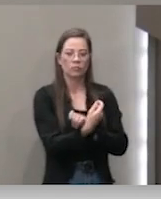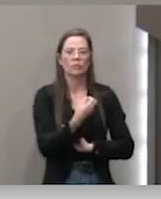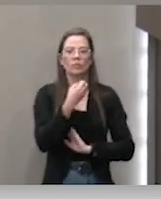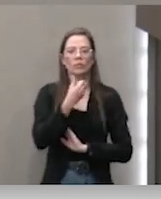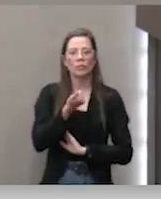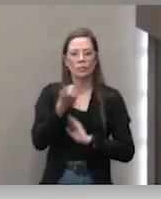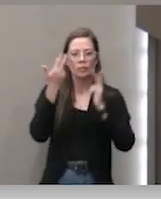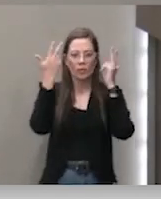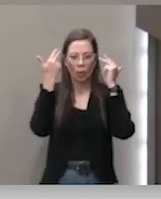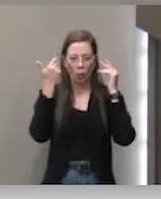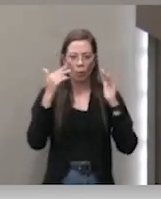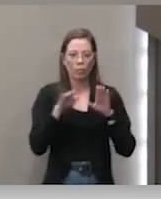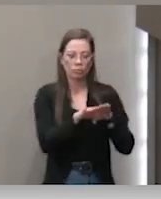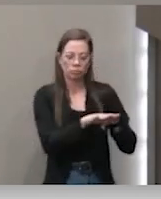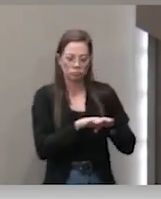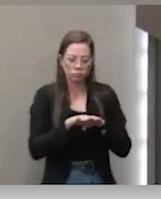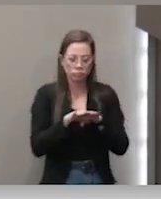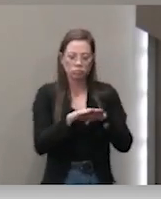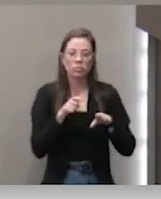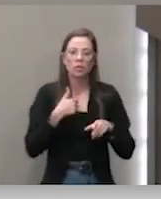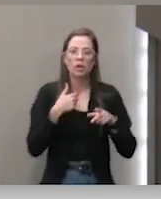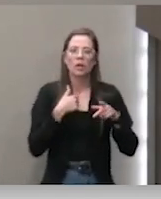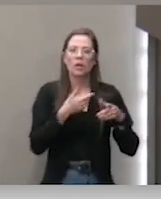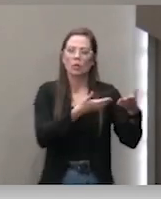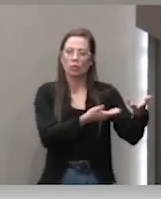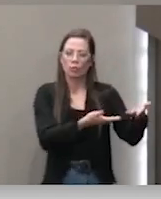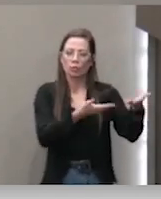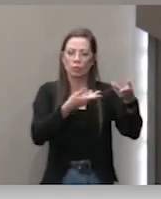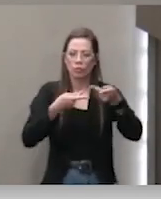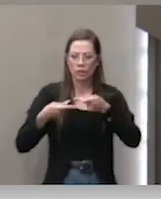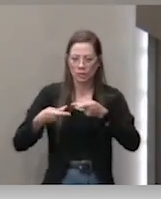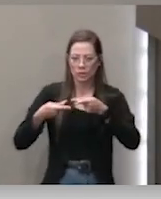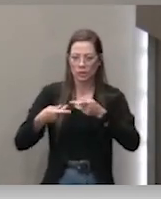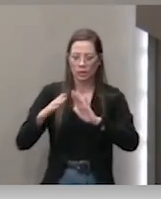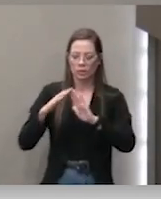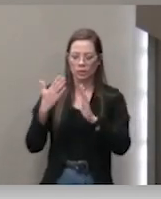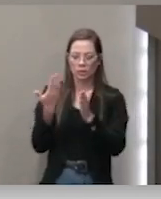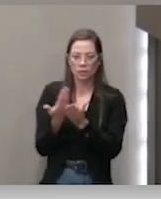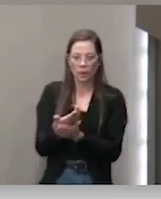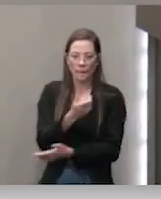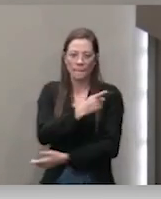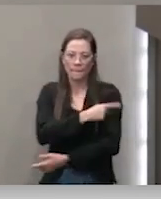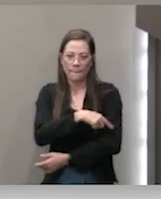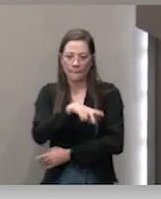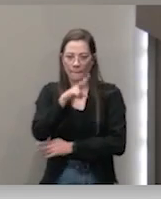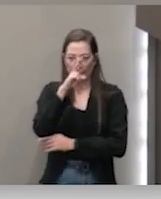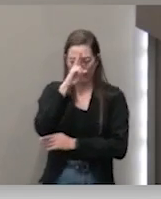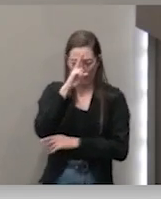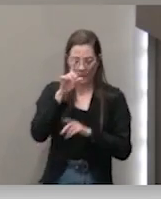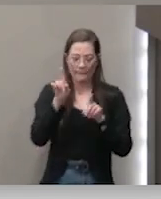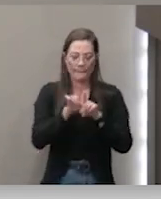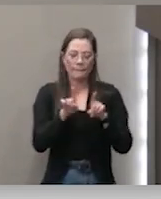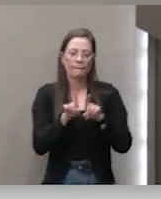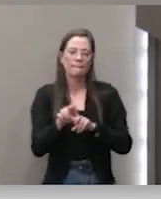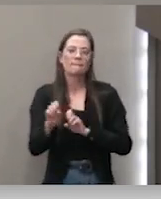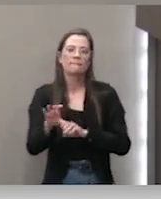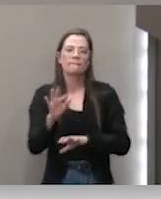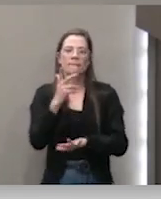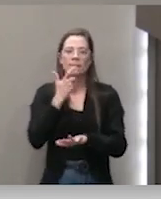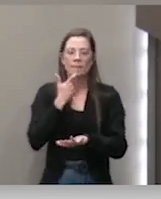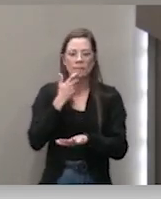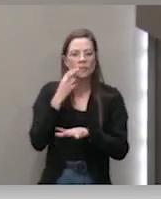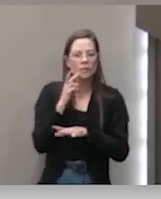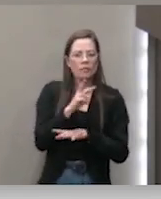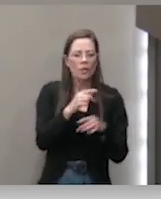comum. Tenho visitado escolas municipais de ensino fundamental, de educação infantil, visto